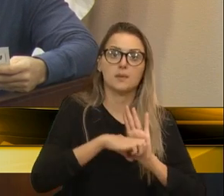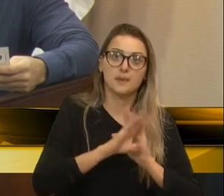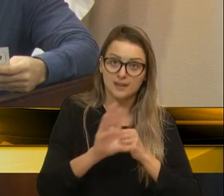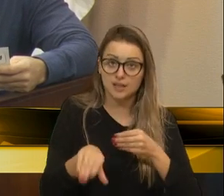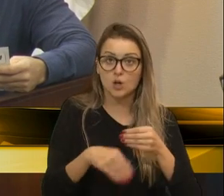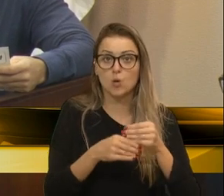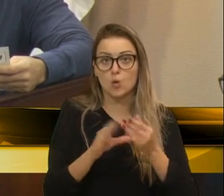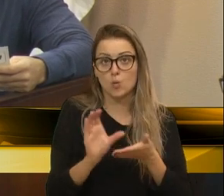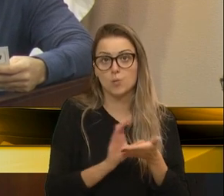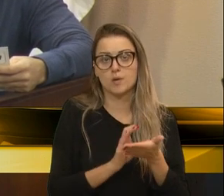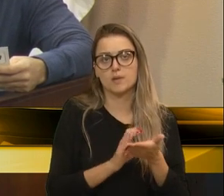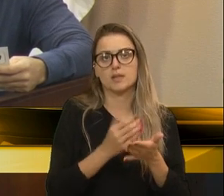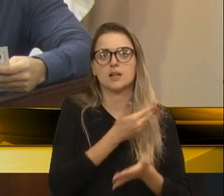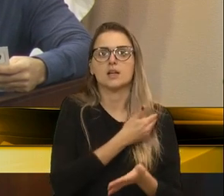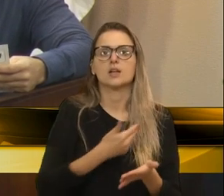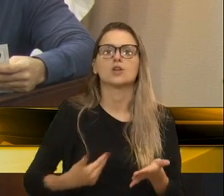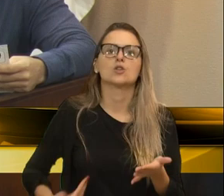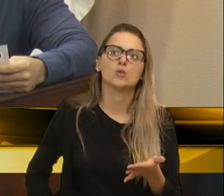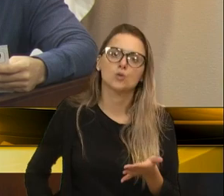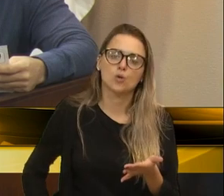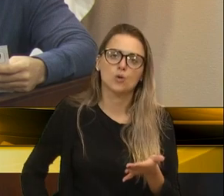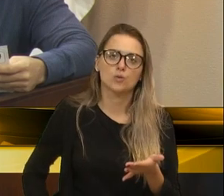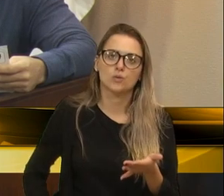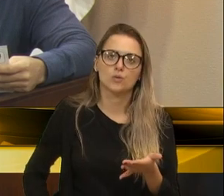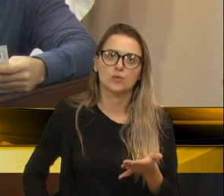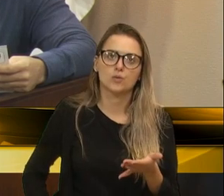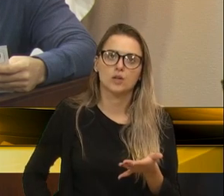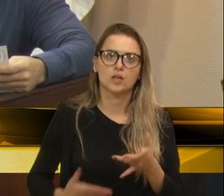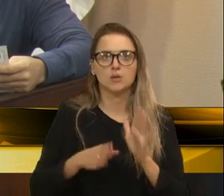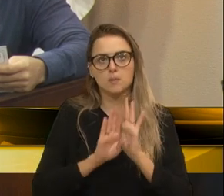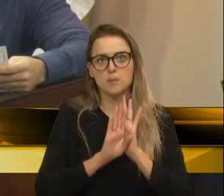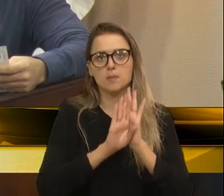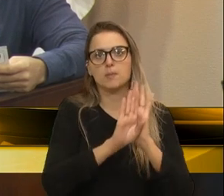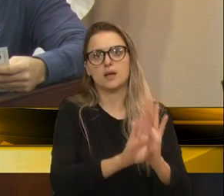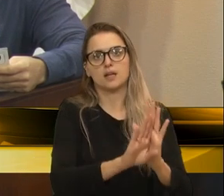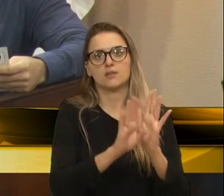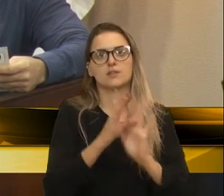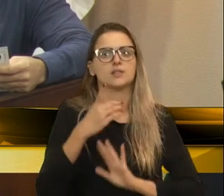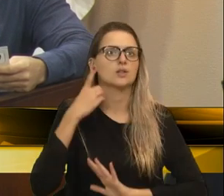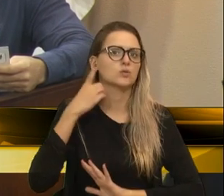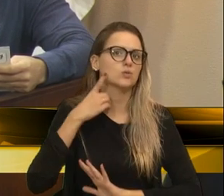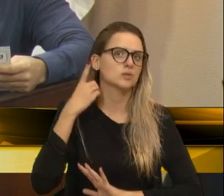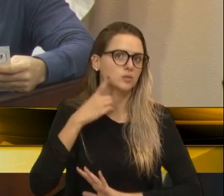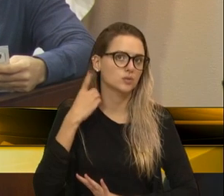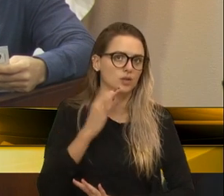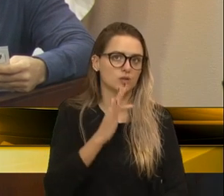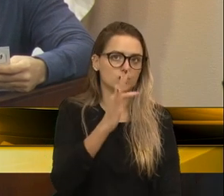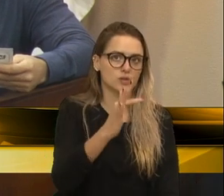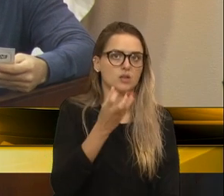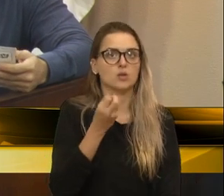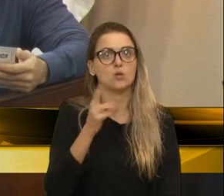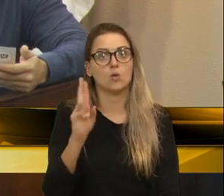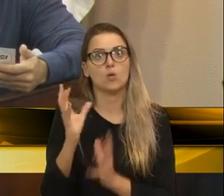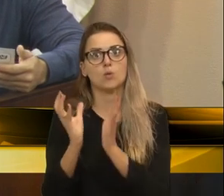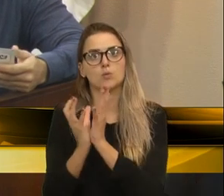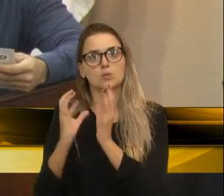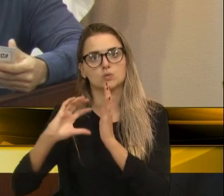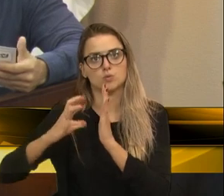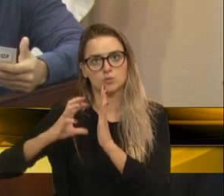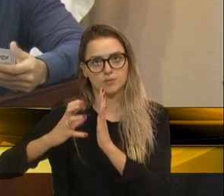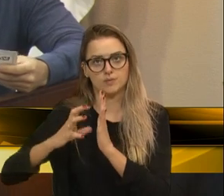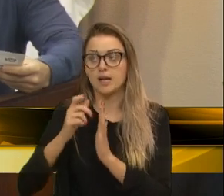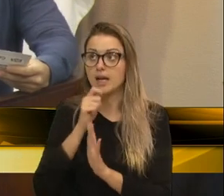extra que o governo está dando para os deputados federais ou para as bancadas, ainda não está